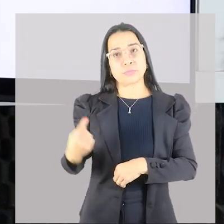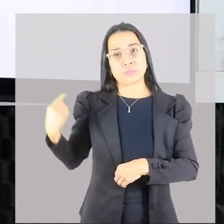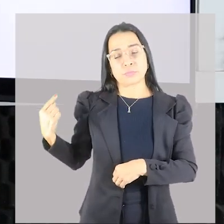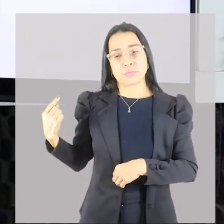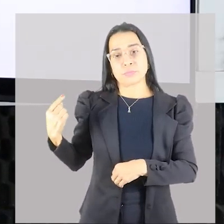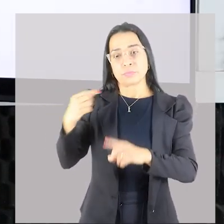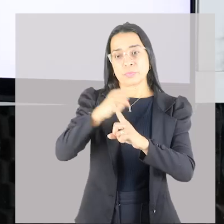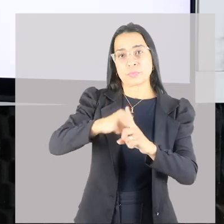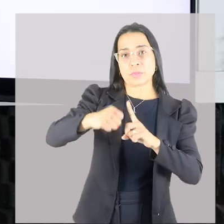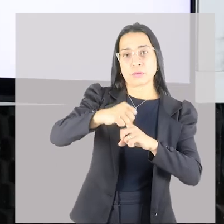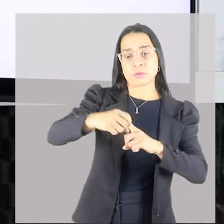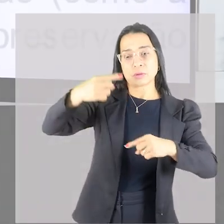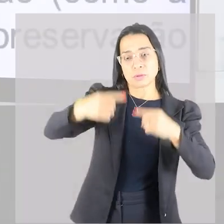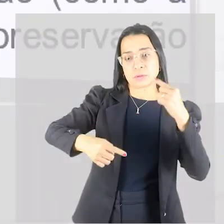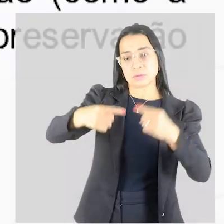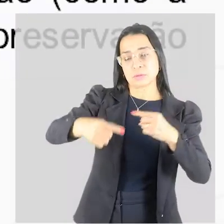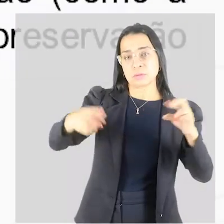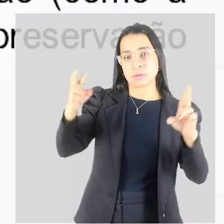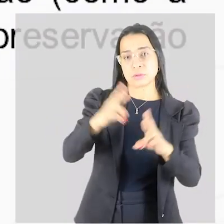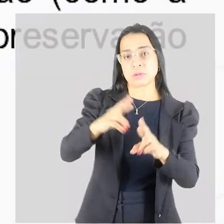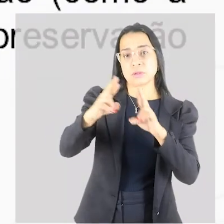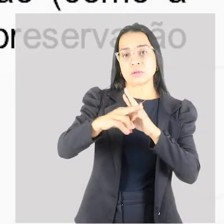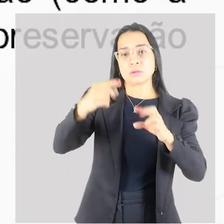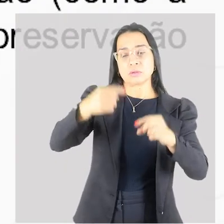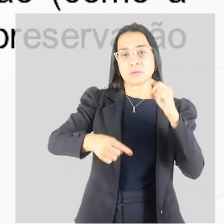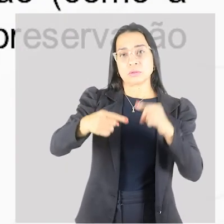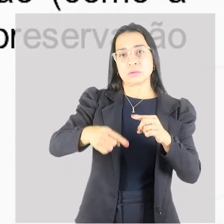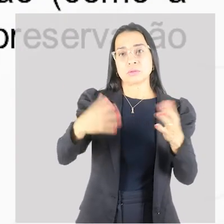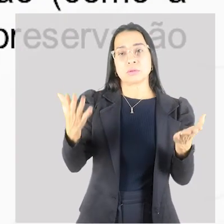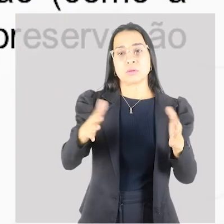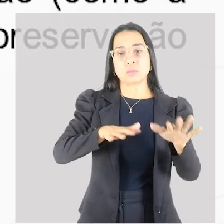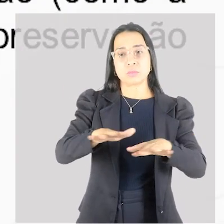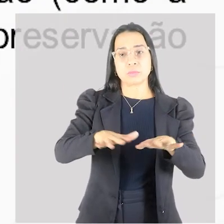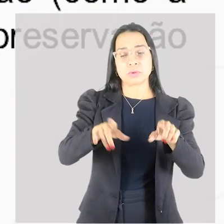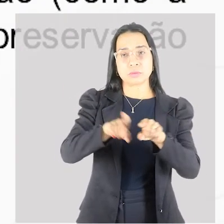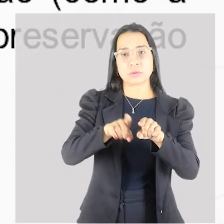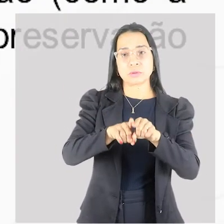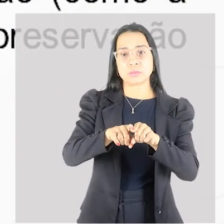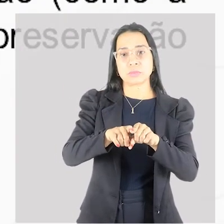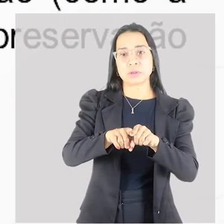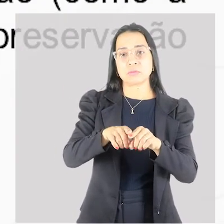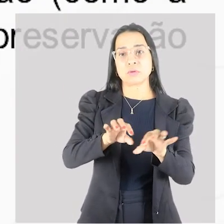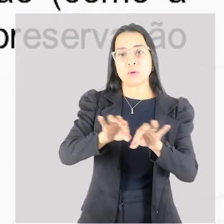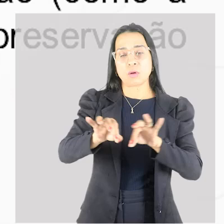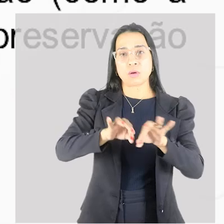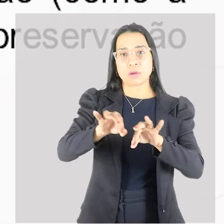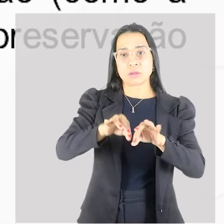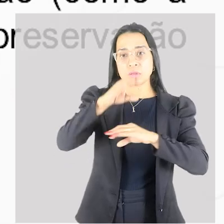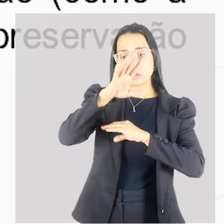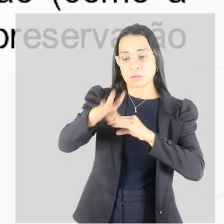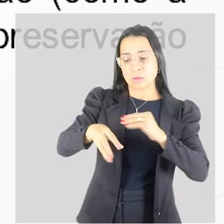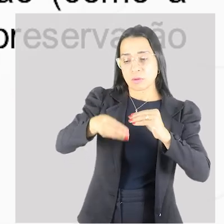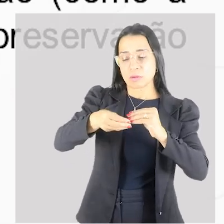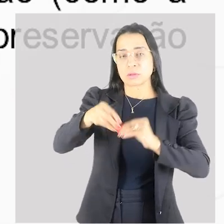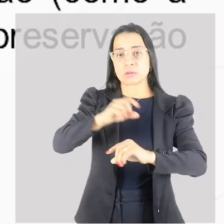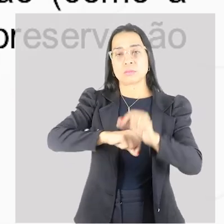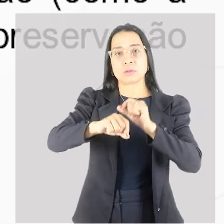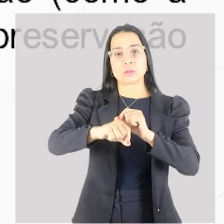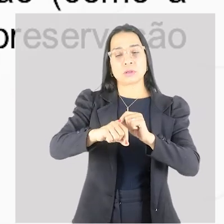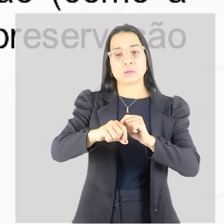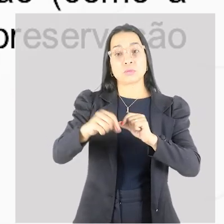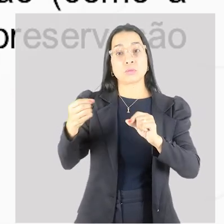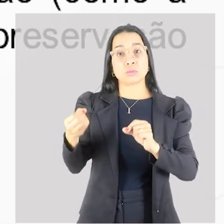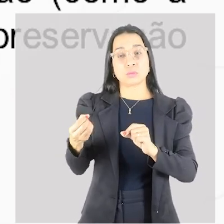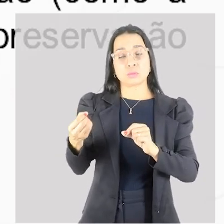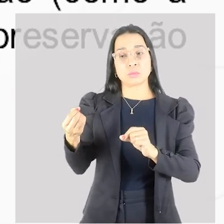é dinâmica, né? As relações são dinâmicas. Então acaba que os movimentos também vão aderindo e vão assimilando novas bandeiras de